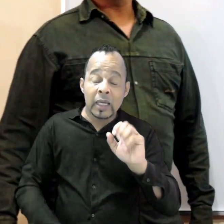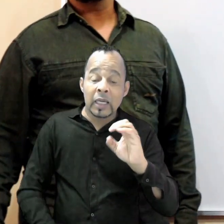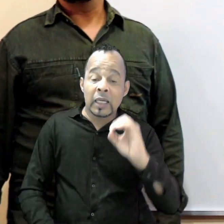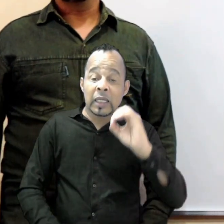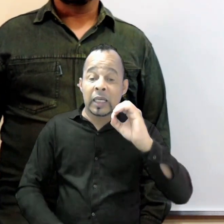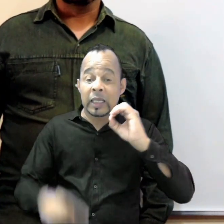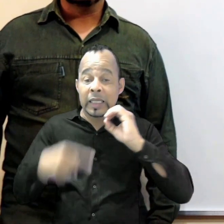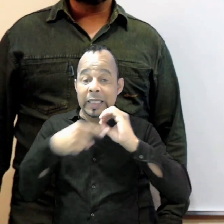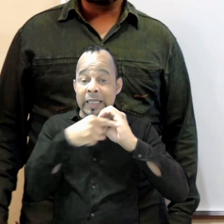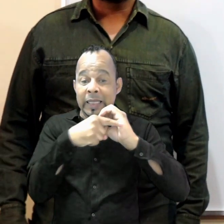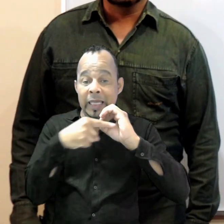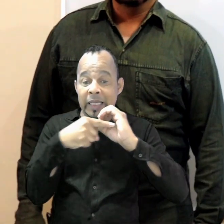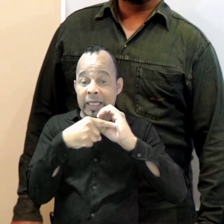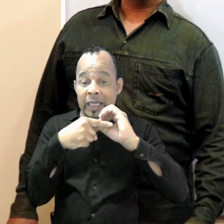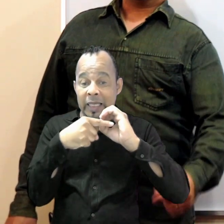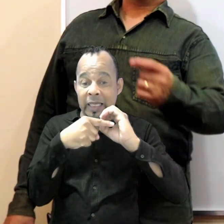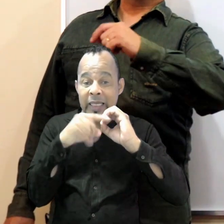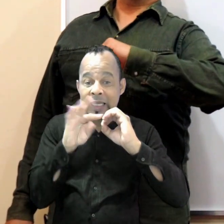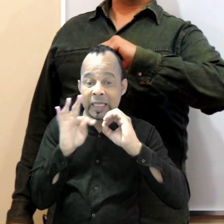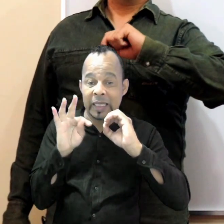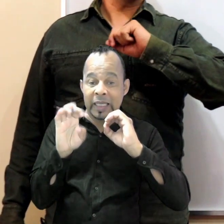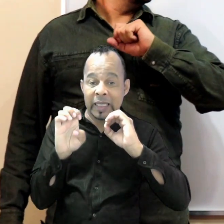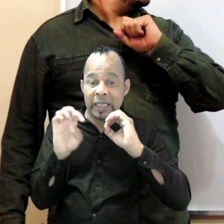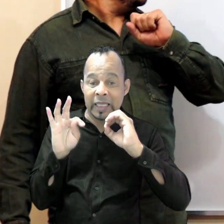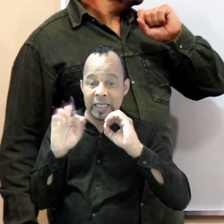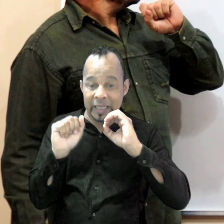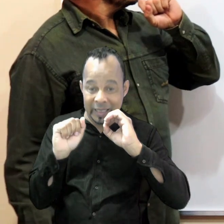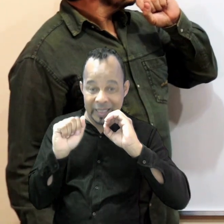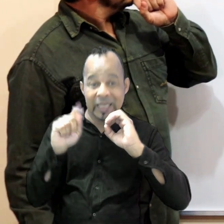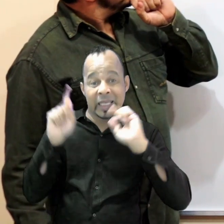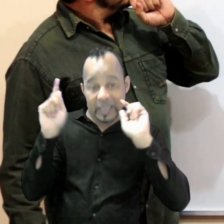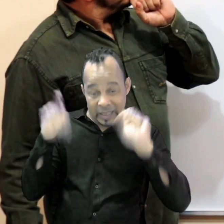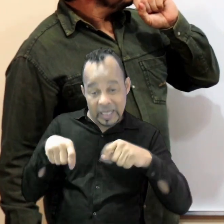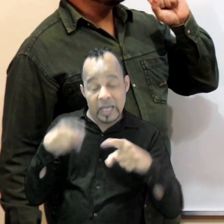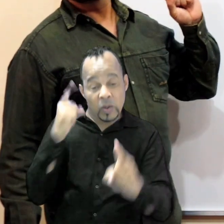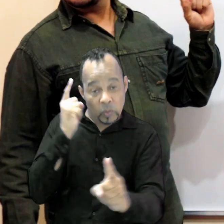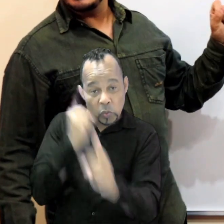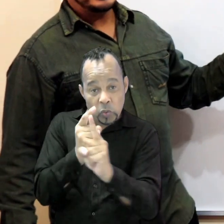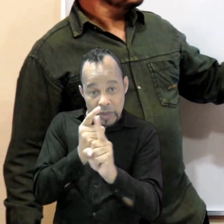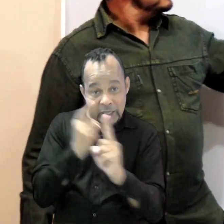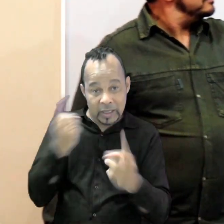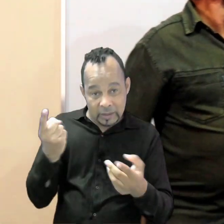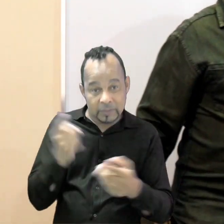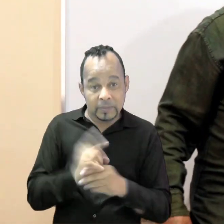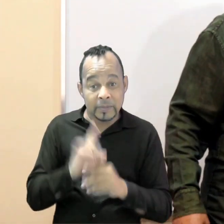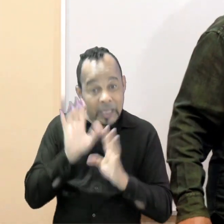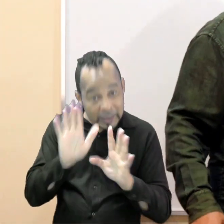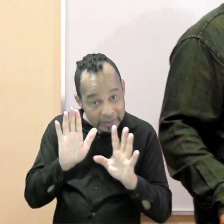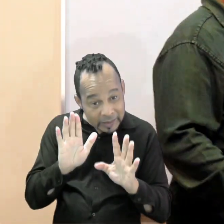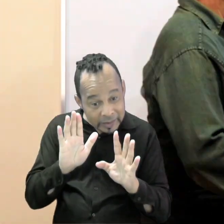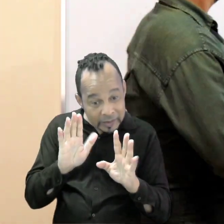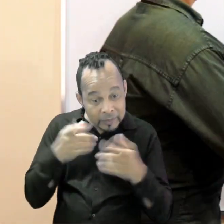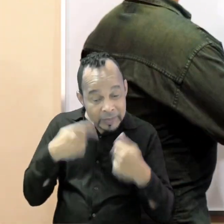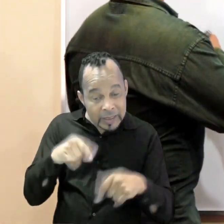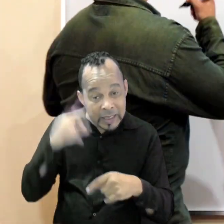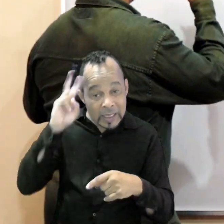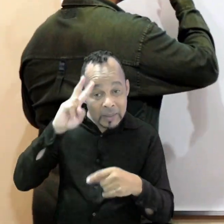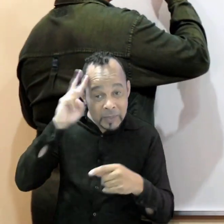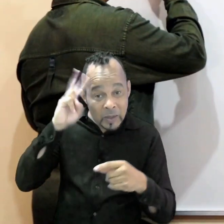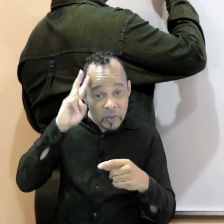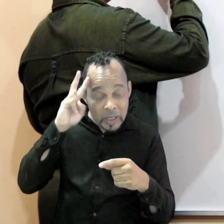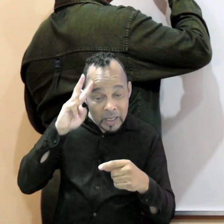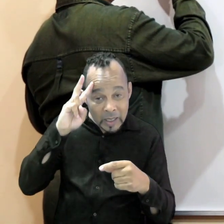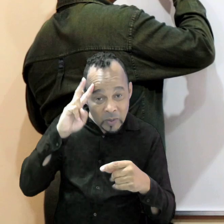eu vou encontrar inicialmente o θ a partir do produto escalar, beleza? Então,